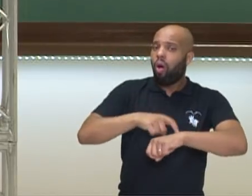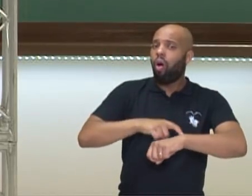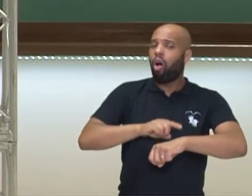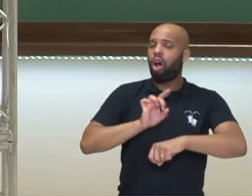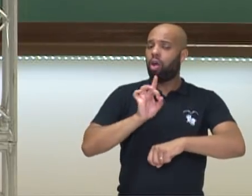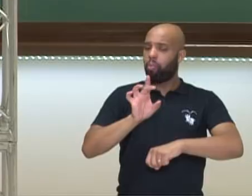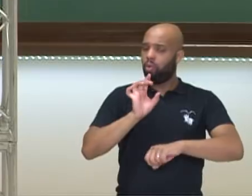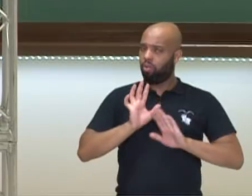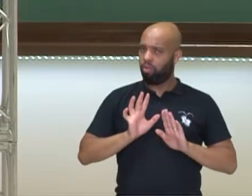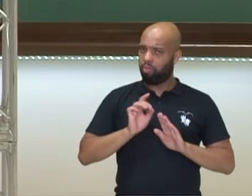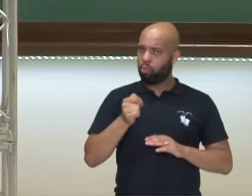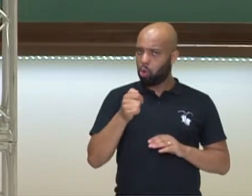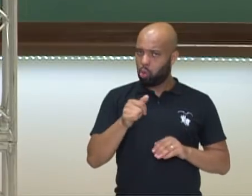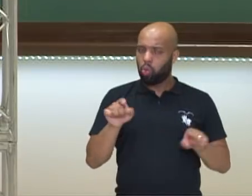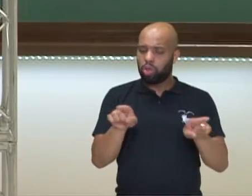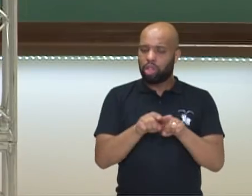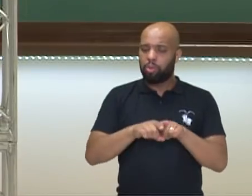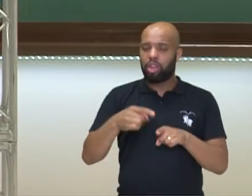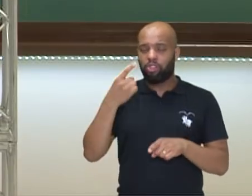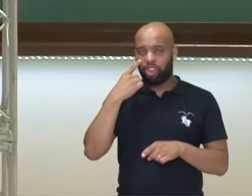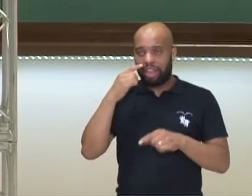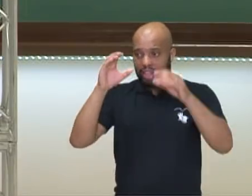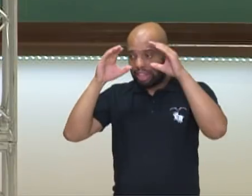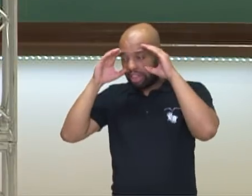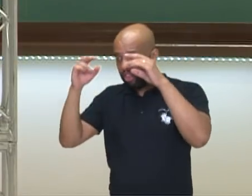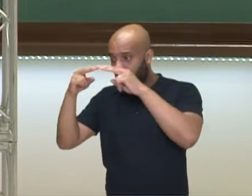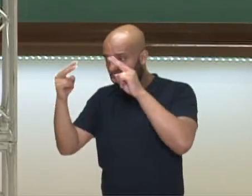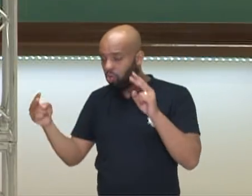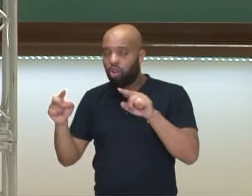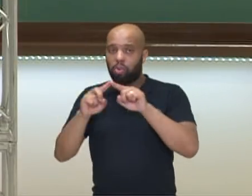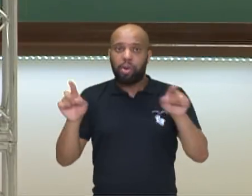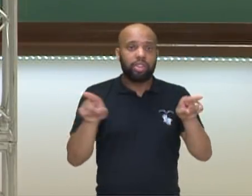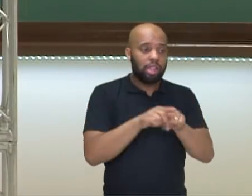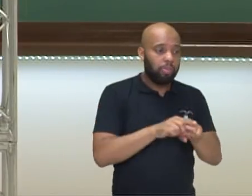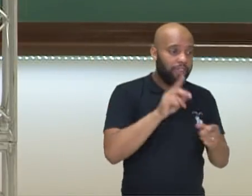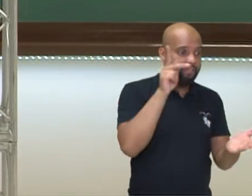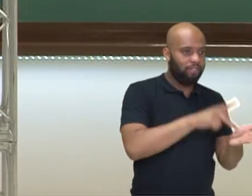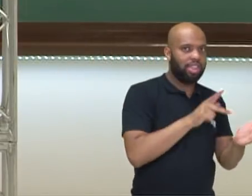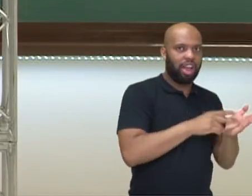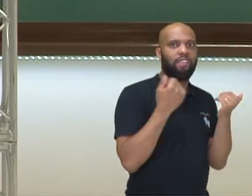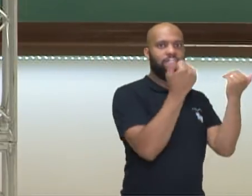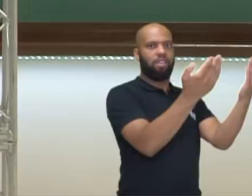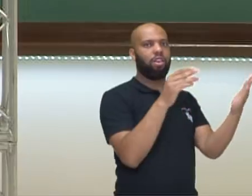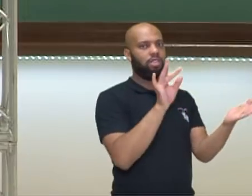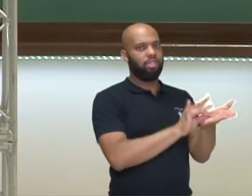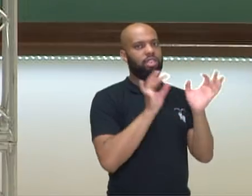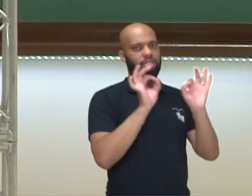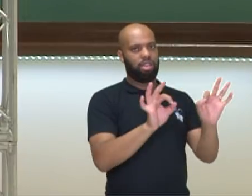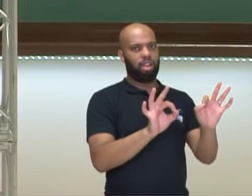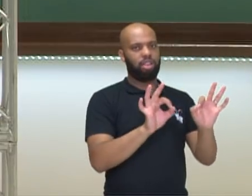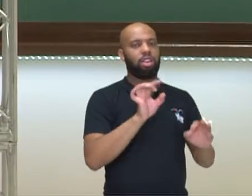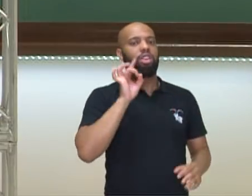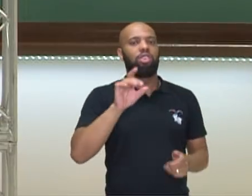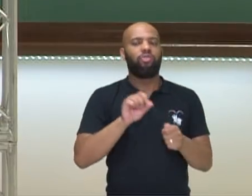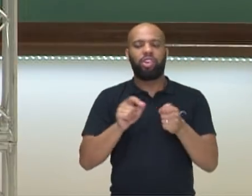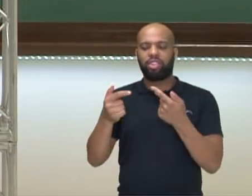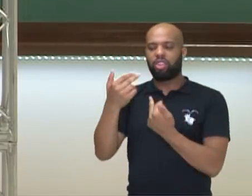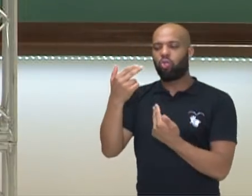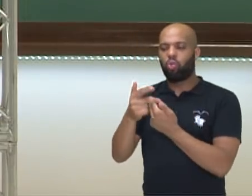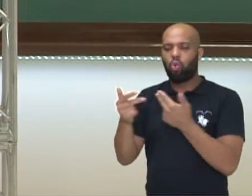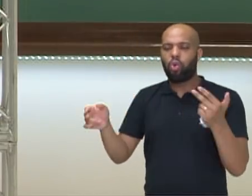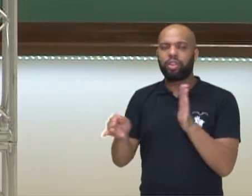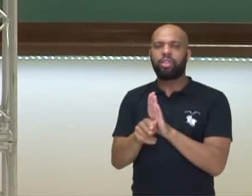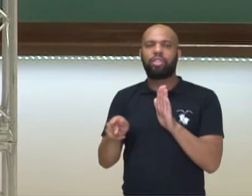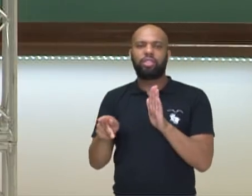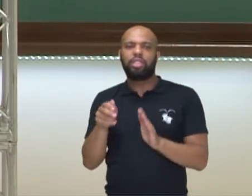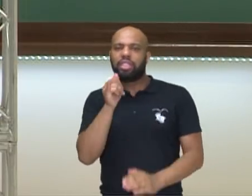sempre intercalar a realidade virtual com a realidade, né? Então não basta só fazer exercício